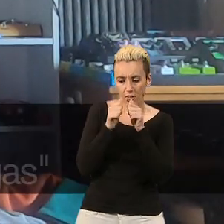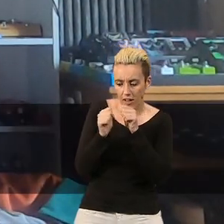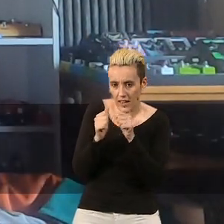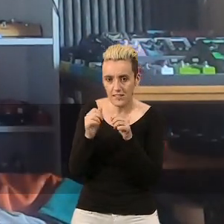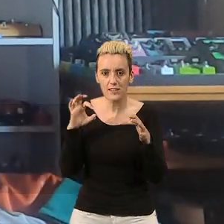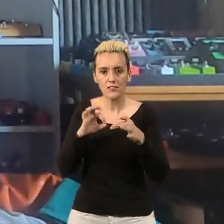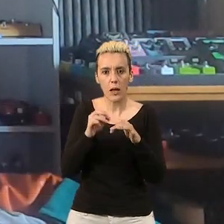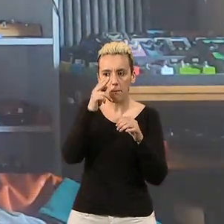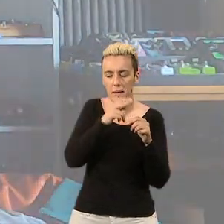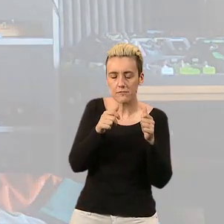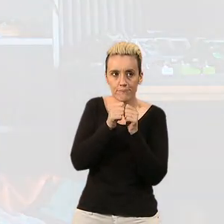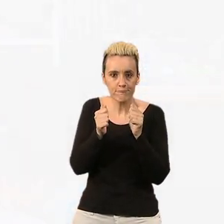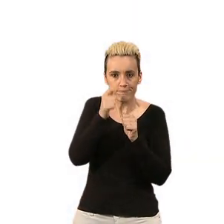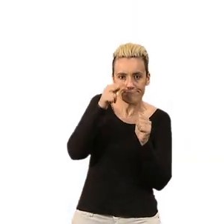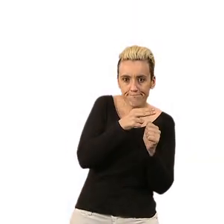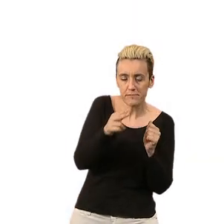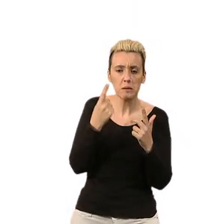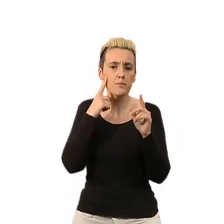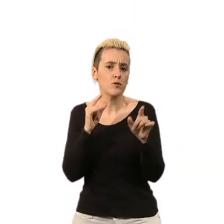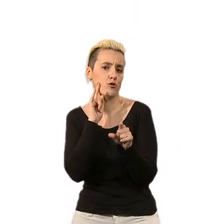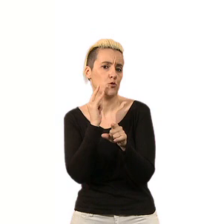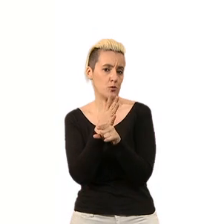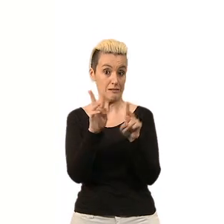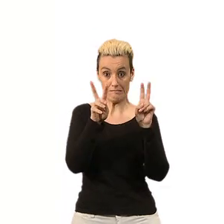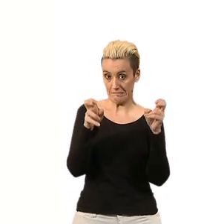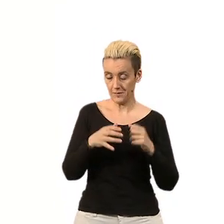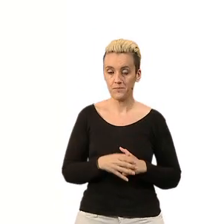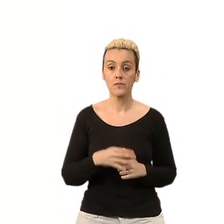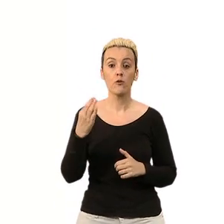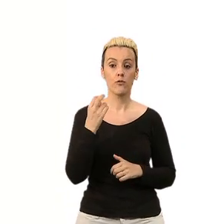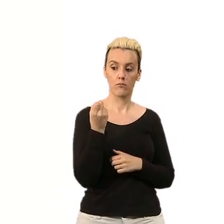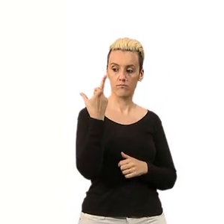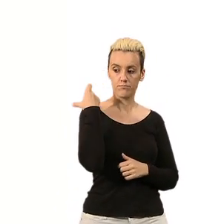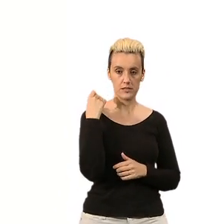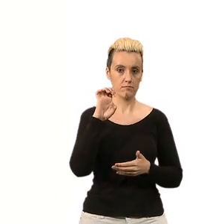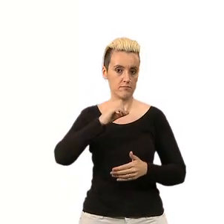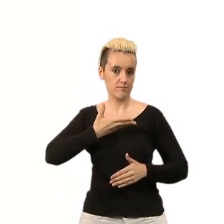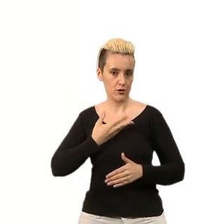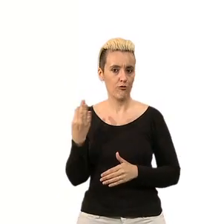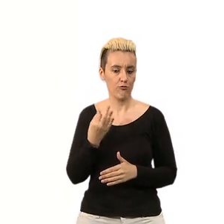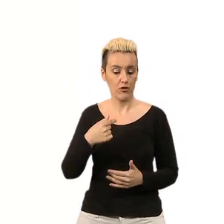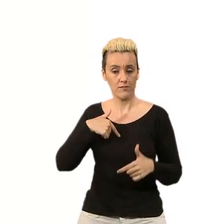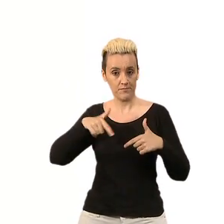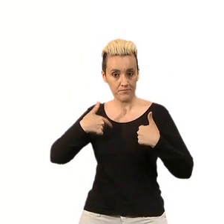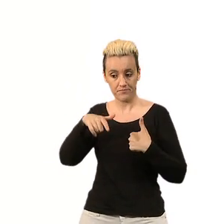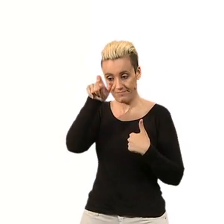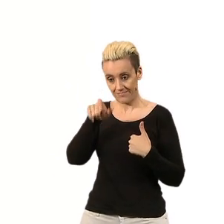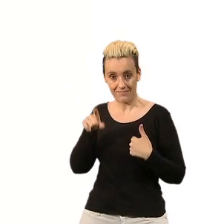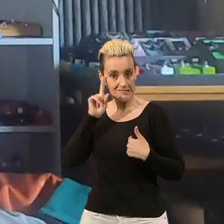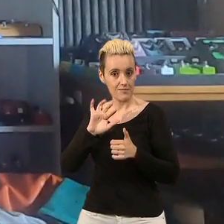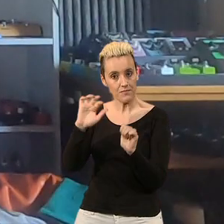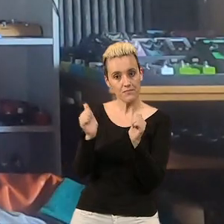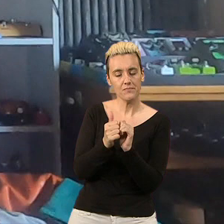Benzeduras e Outras Cantigas. Foi um disco feito no ano passado por mim e pela Vânia